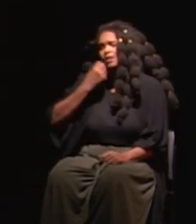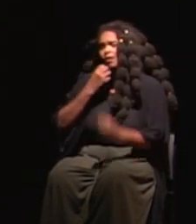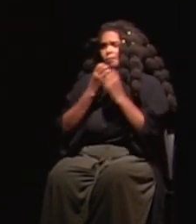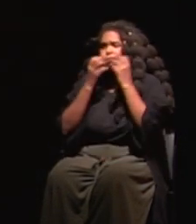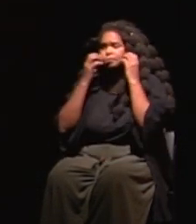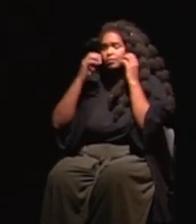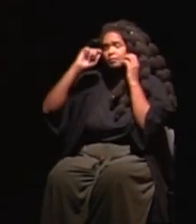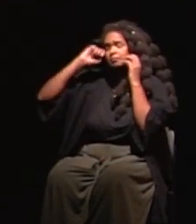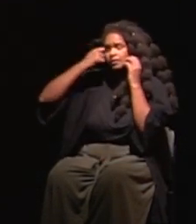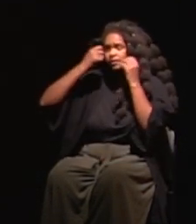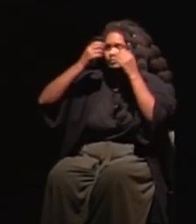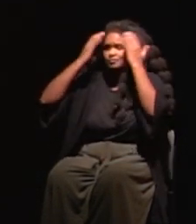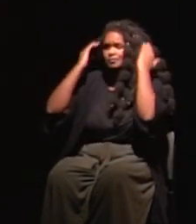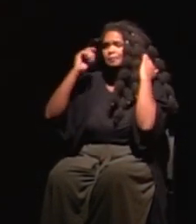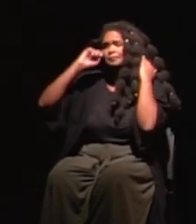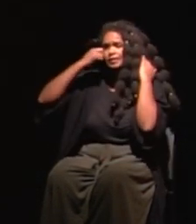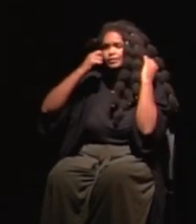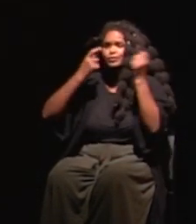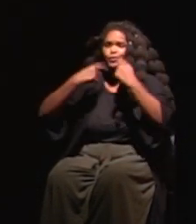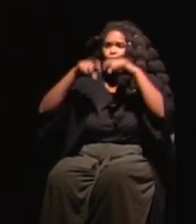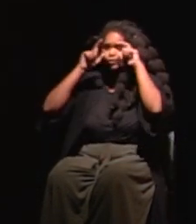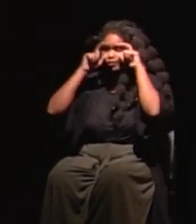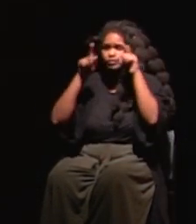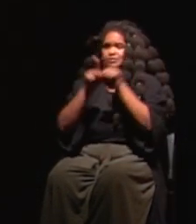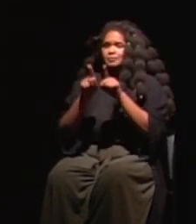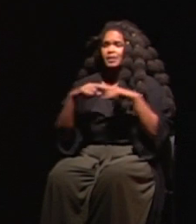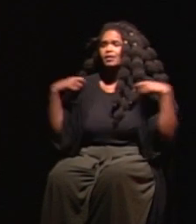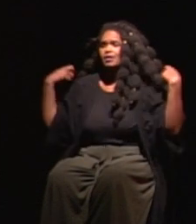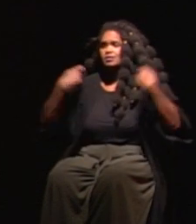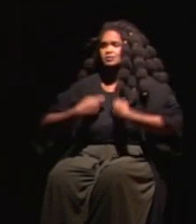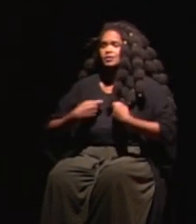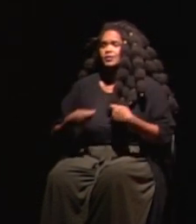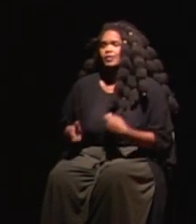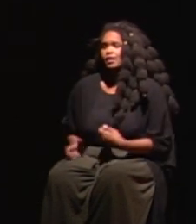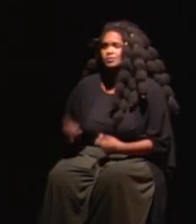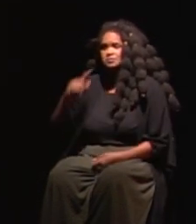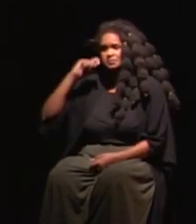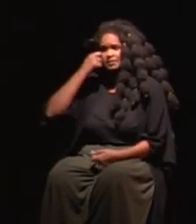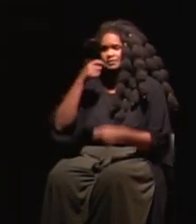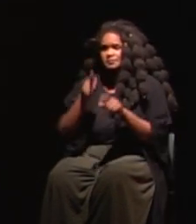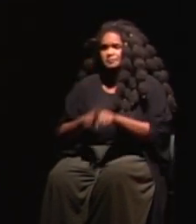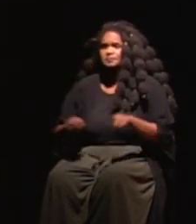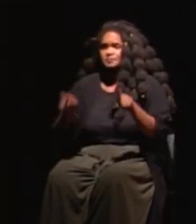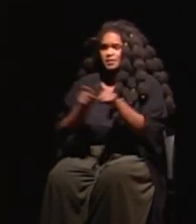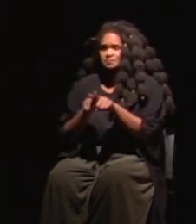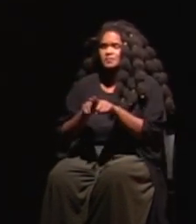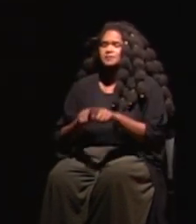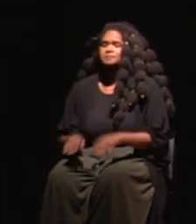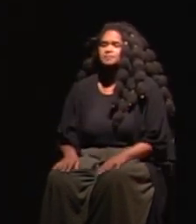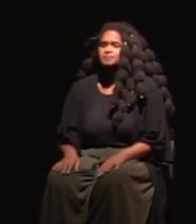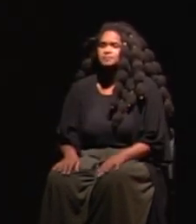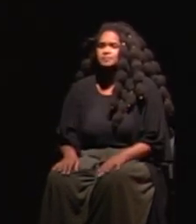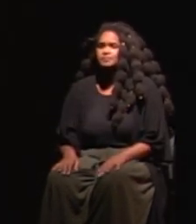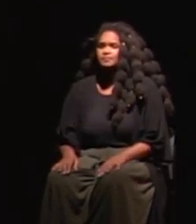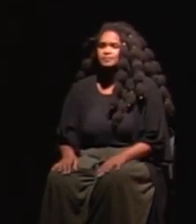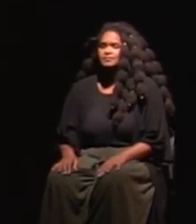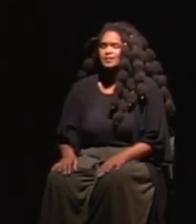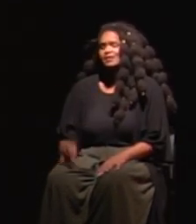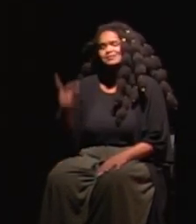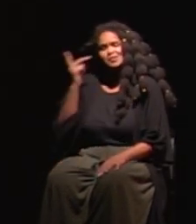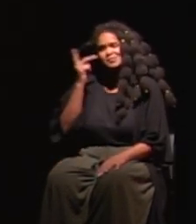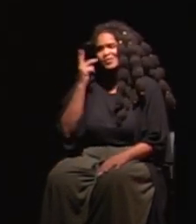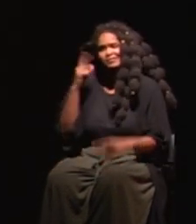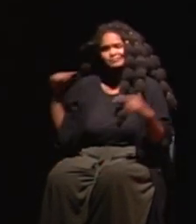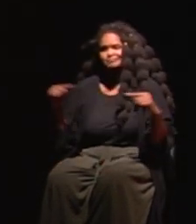cabelos pretos, estou usando óculos também, e estou de casaco e calça preta, nessa paleta bem paulistana, embora eu